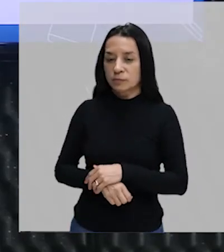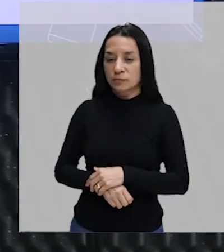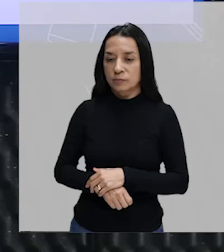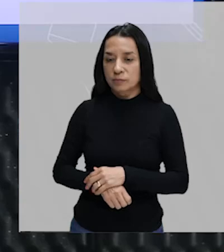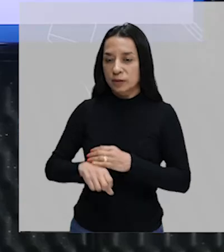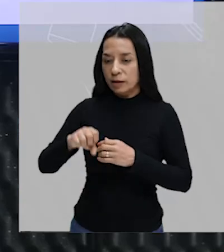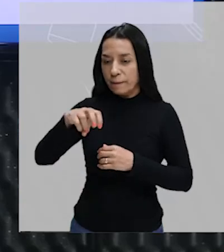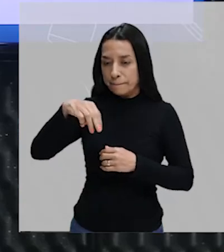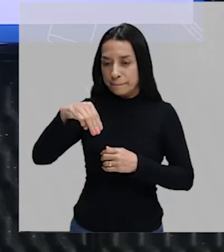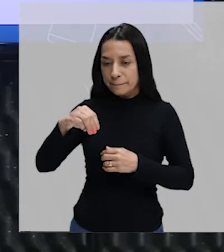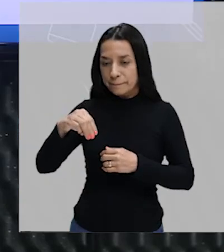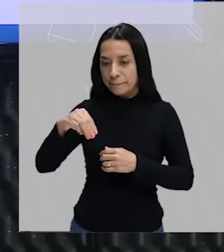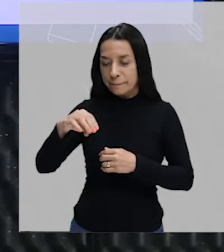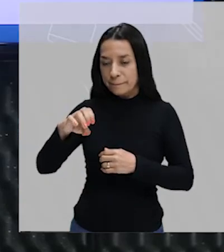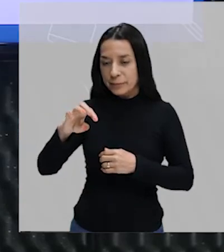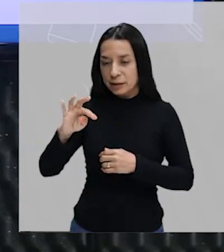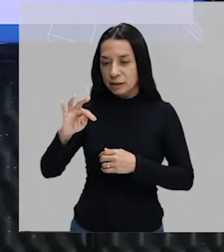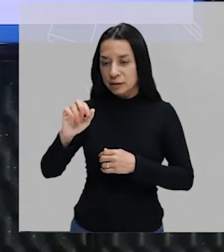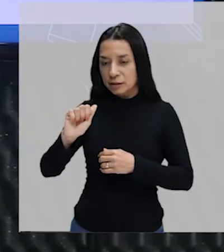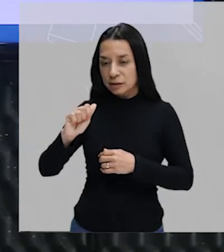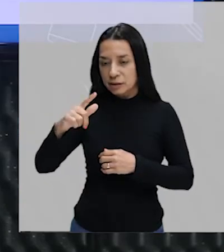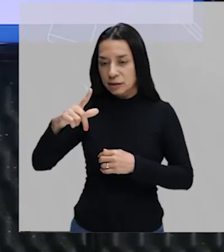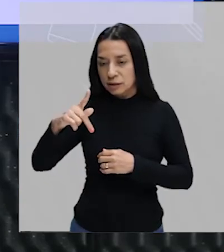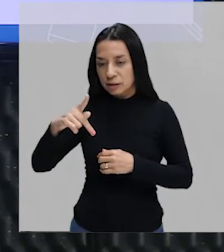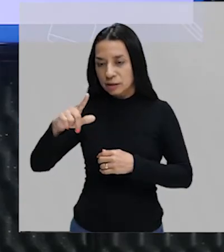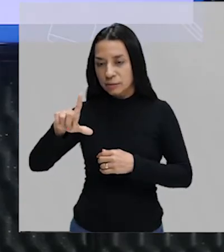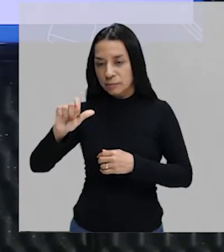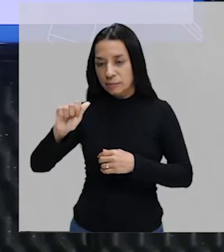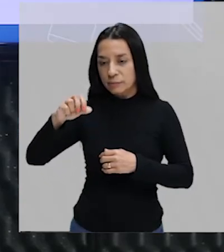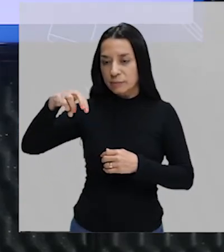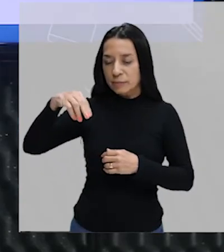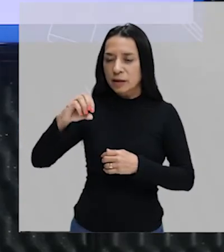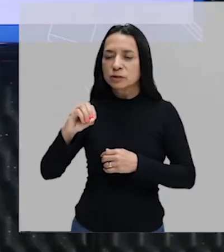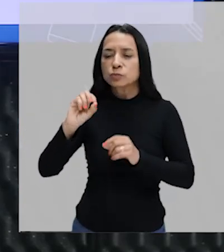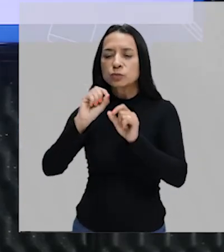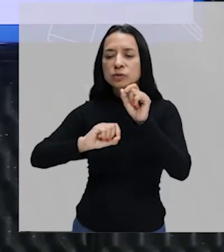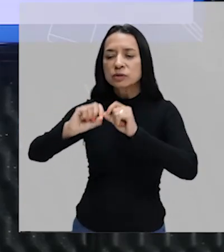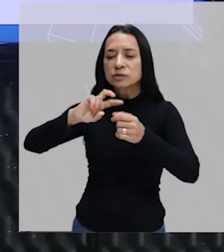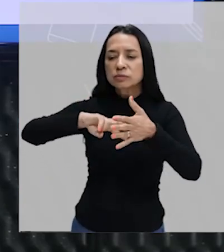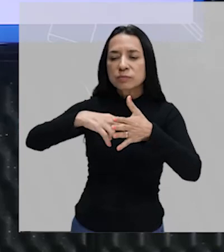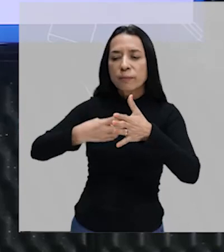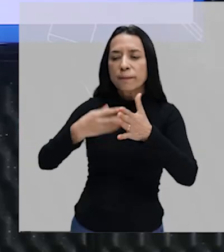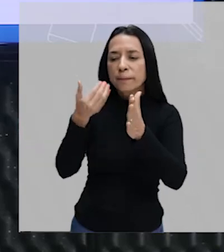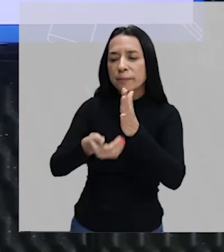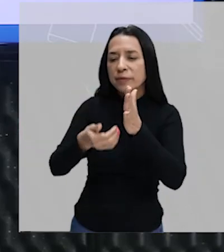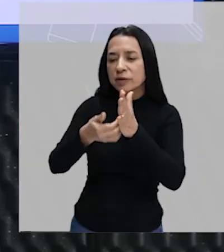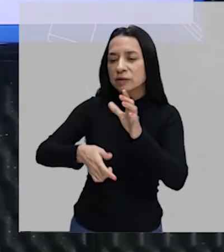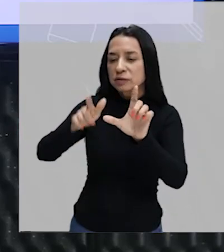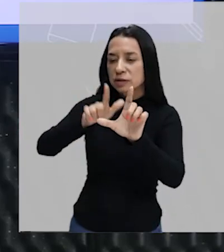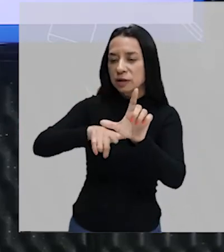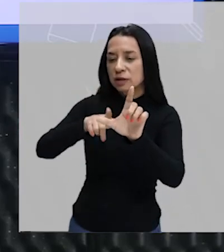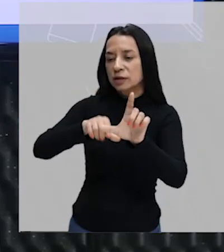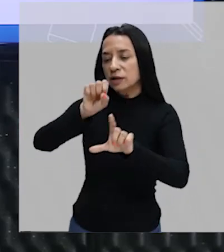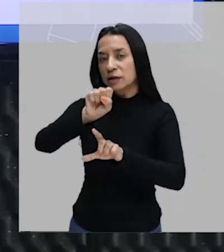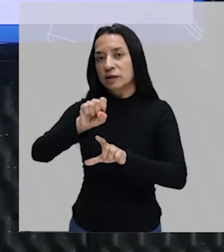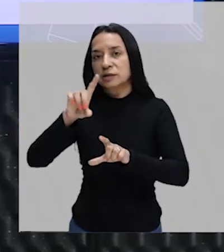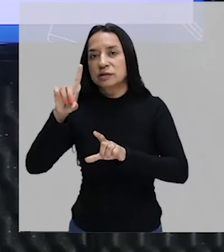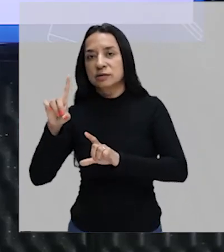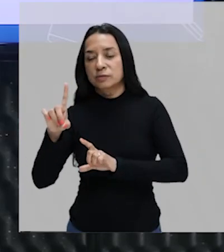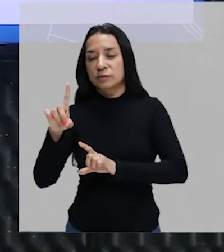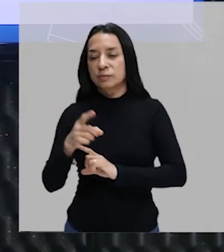metaplasmo? É a perda das letras S e D das formas verbais que acompanham os pronomes